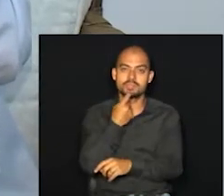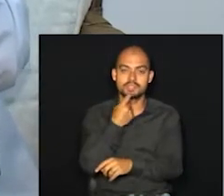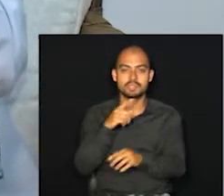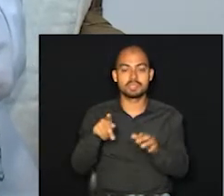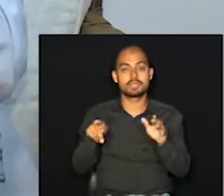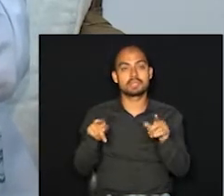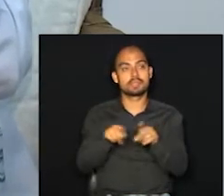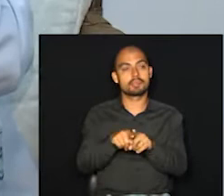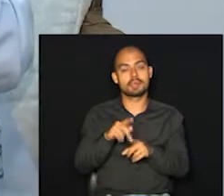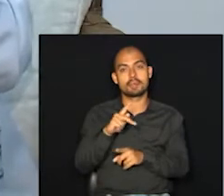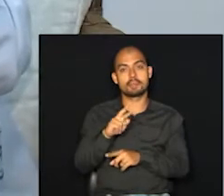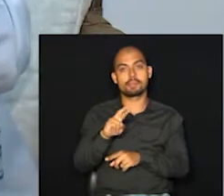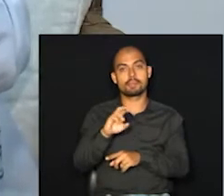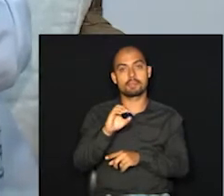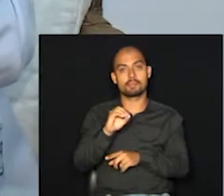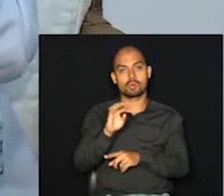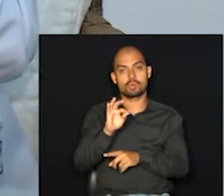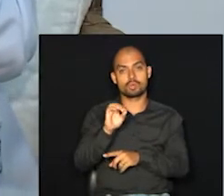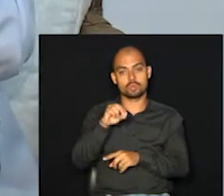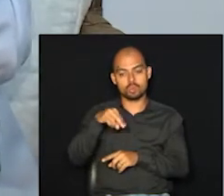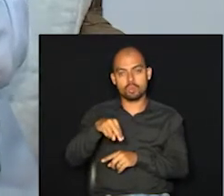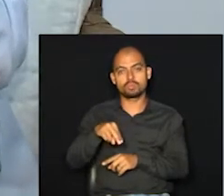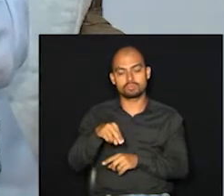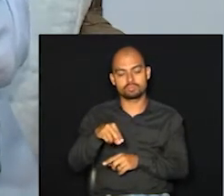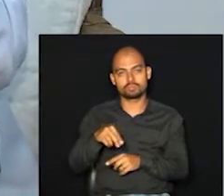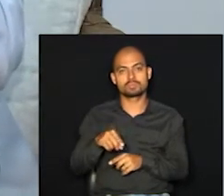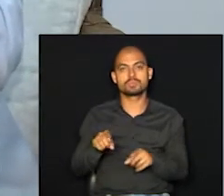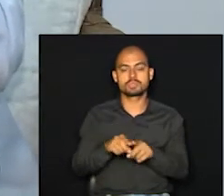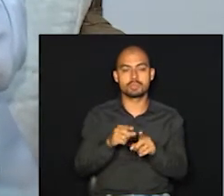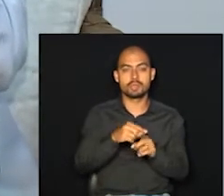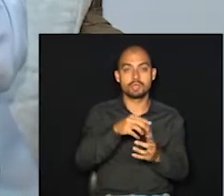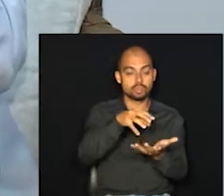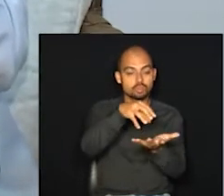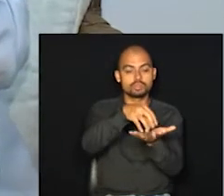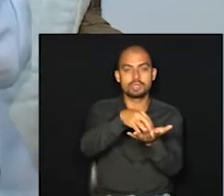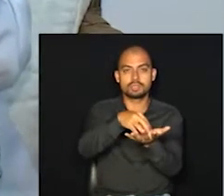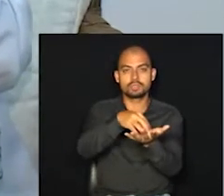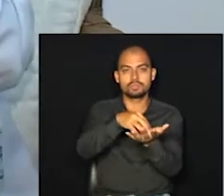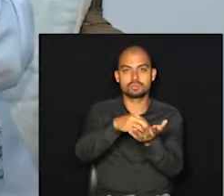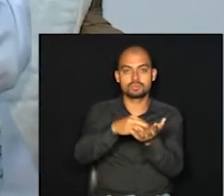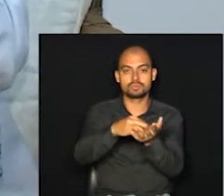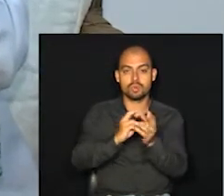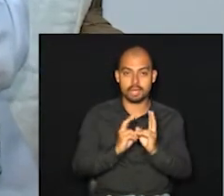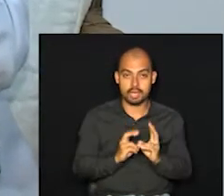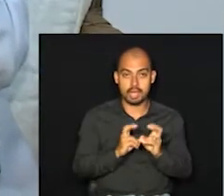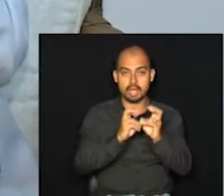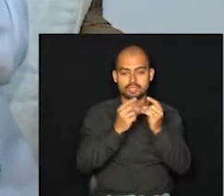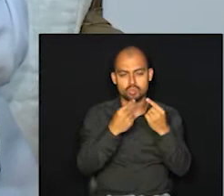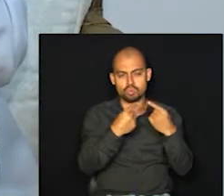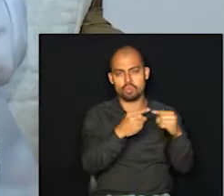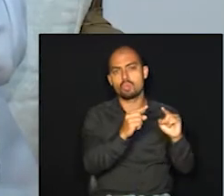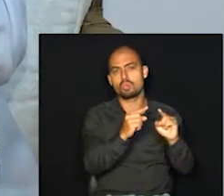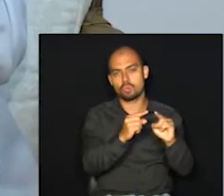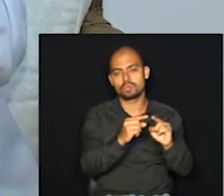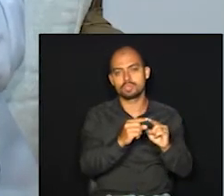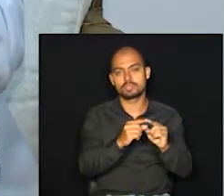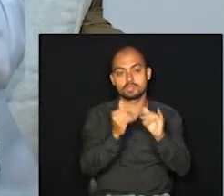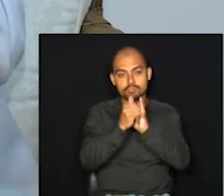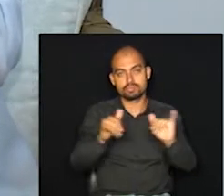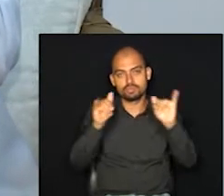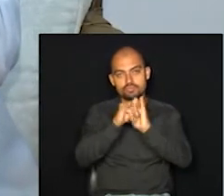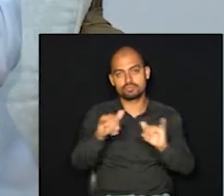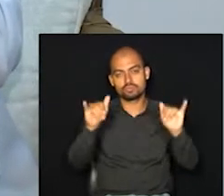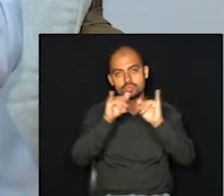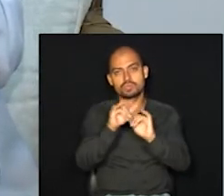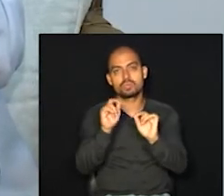também o Centro de Oncologia, que nesses anos todos vem lutando para divulgar a